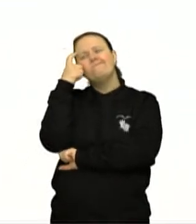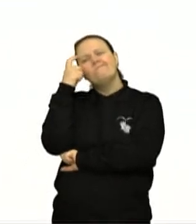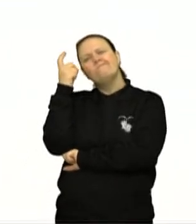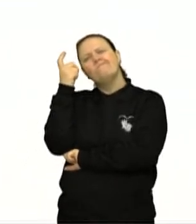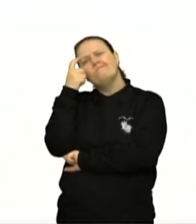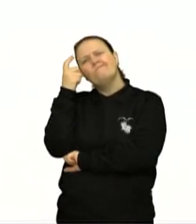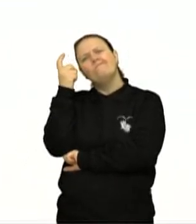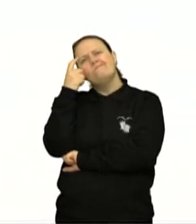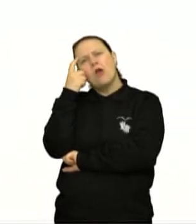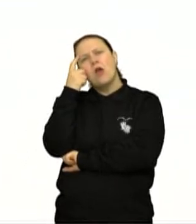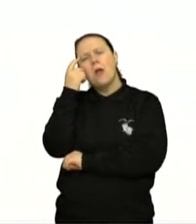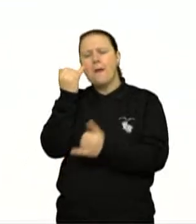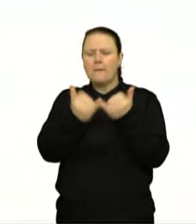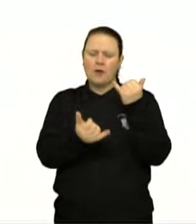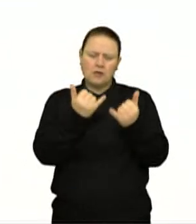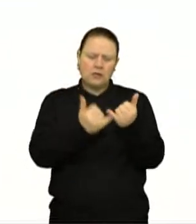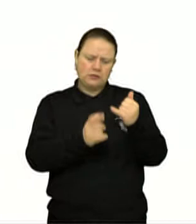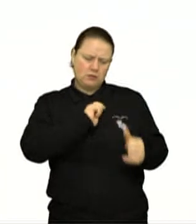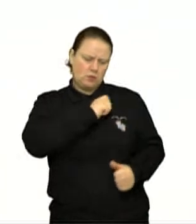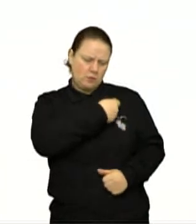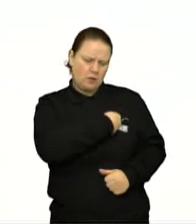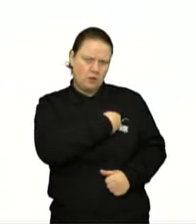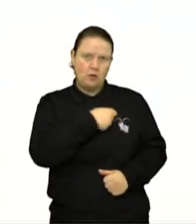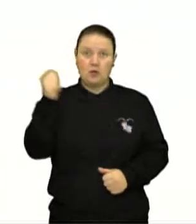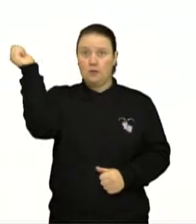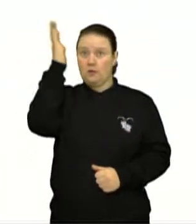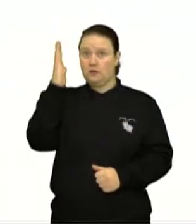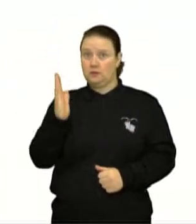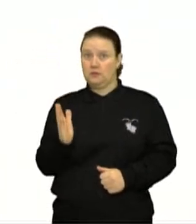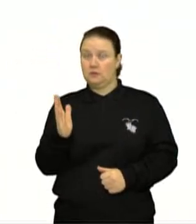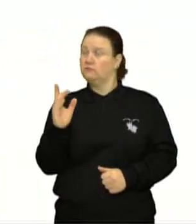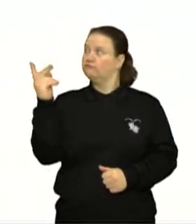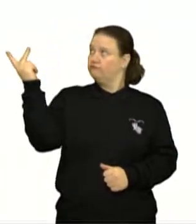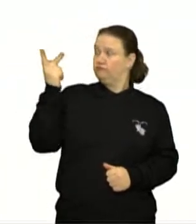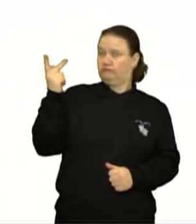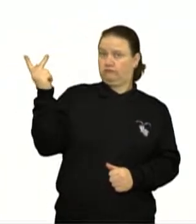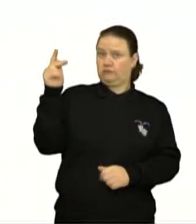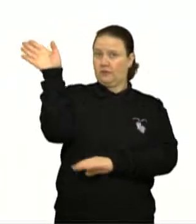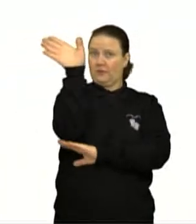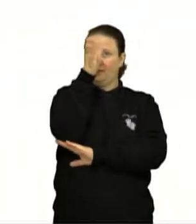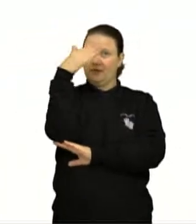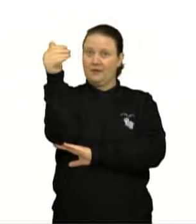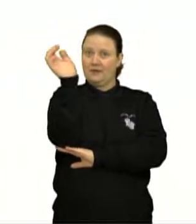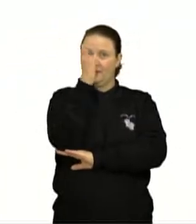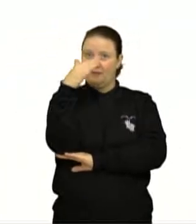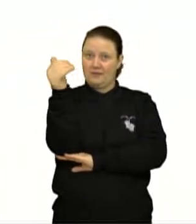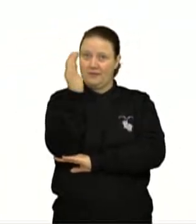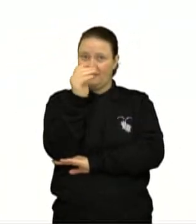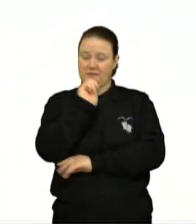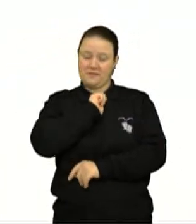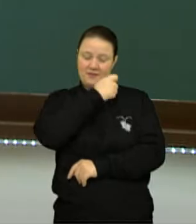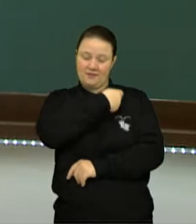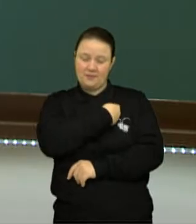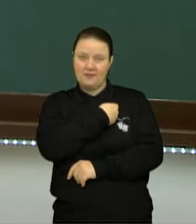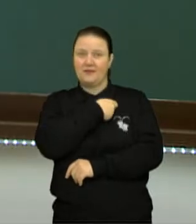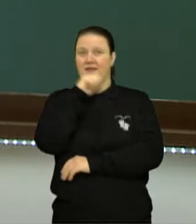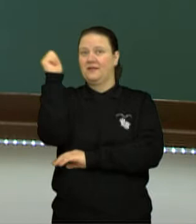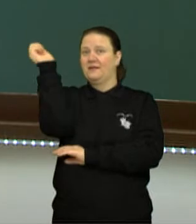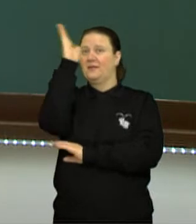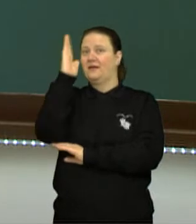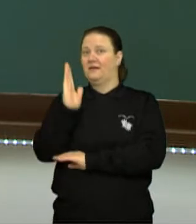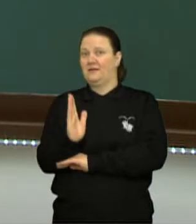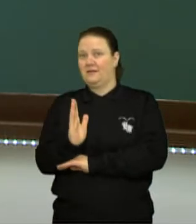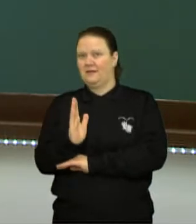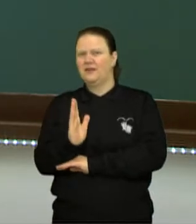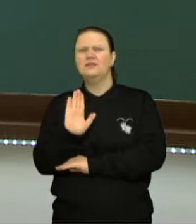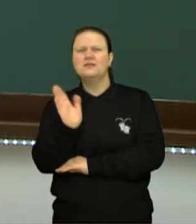ao português? Mirem aqui as bandeiras da Espanha, do Brasil. E já